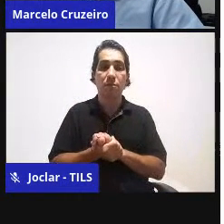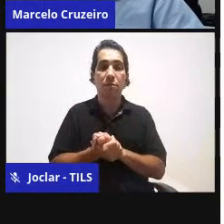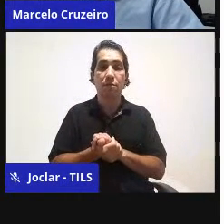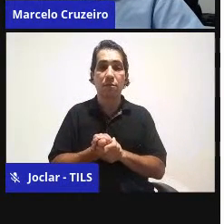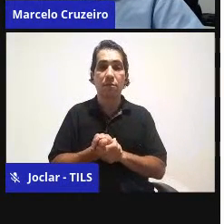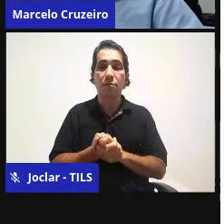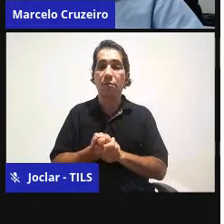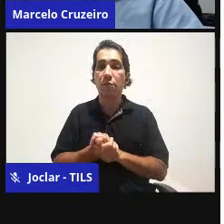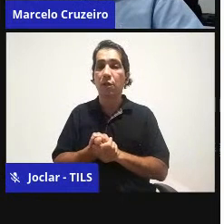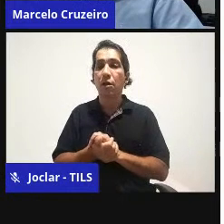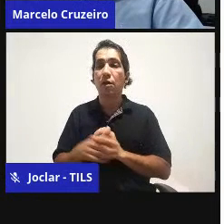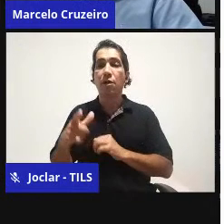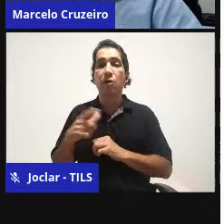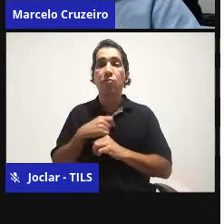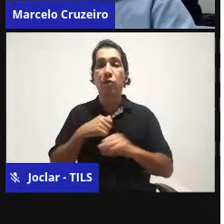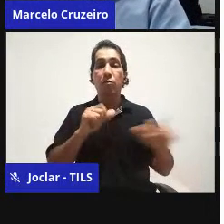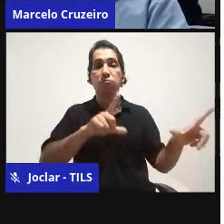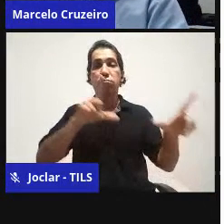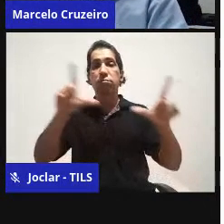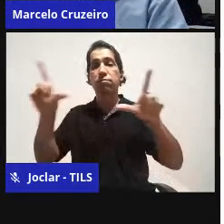Deixa eu ver se eu consigo aqui.